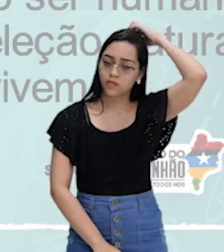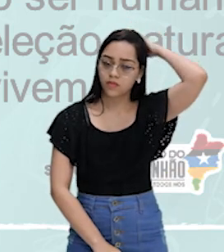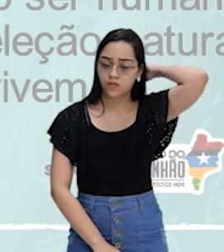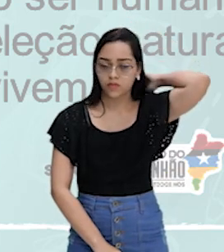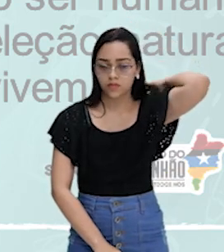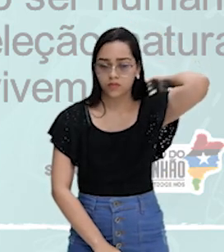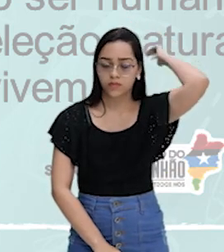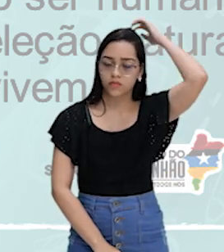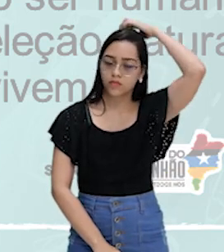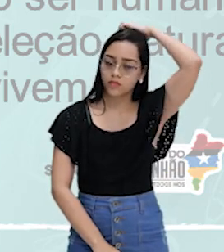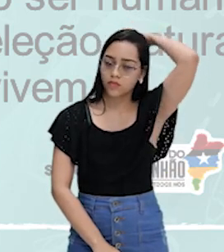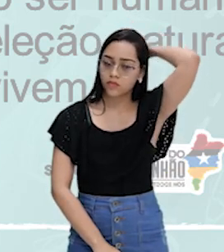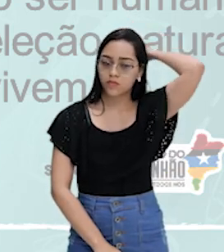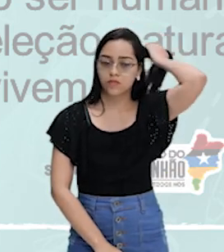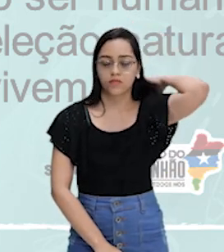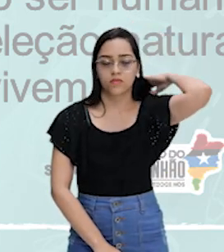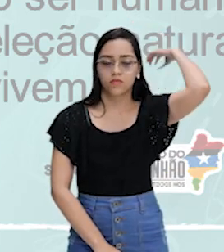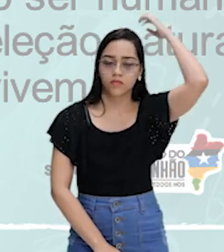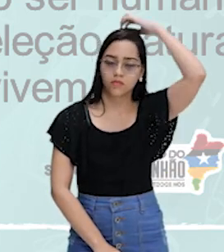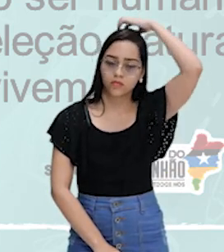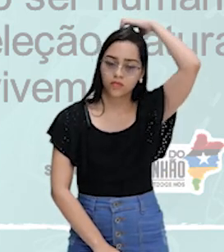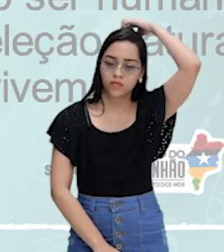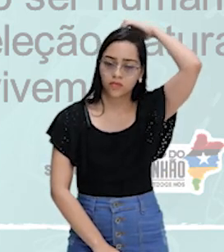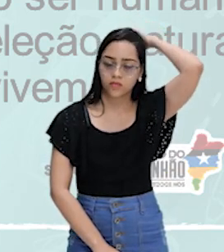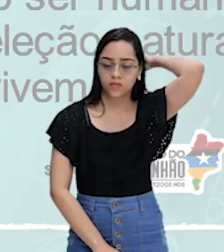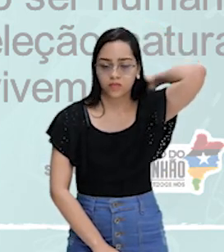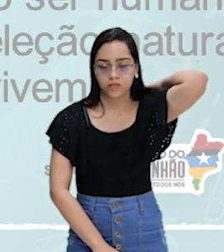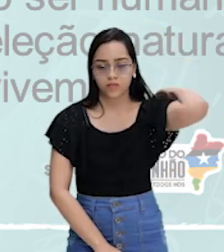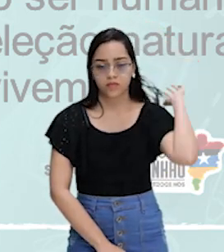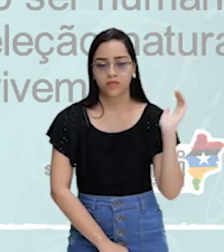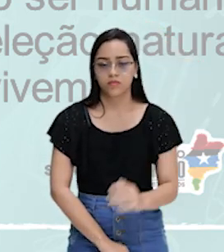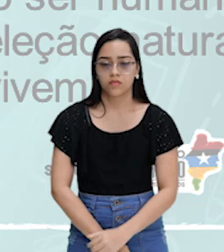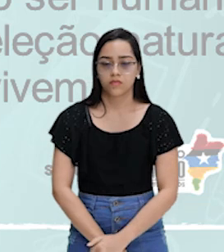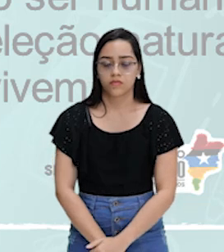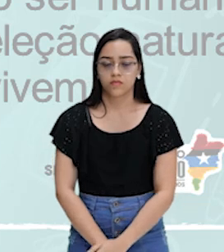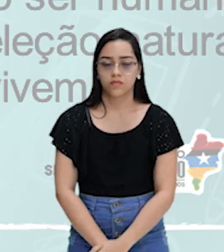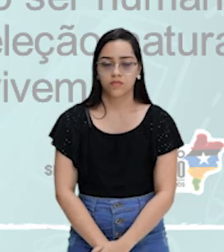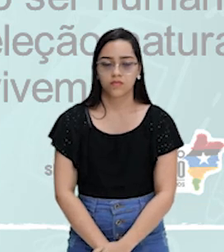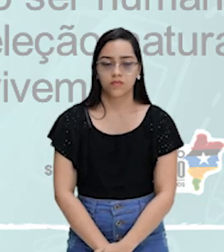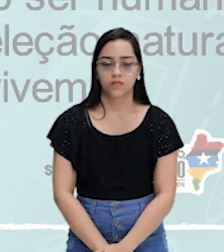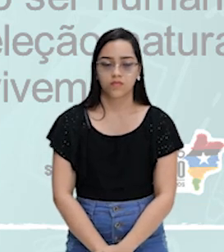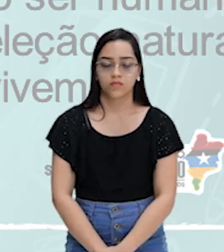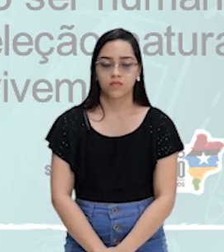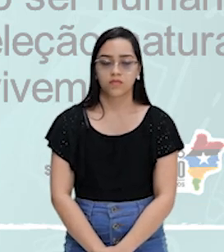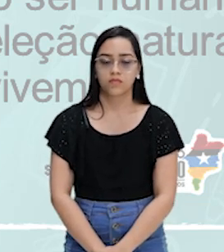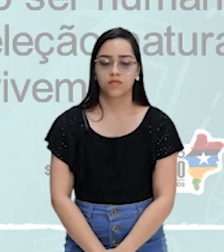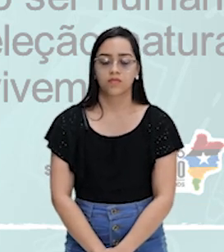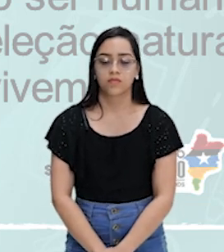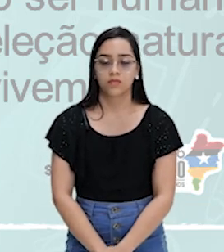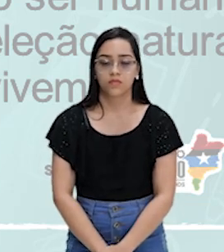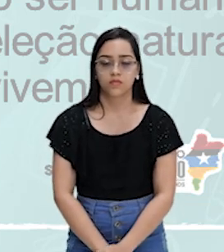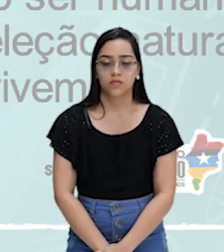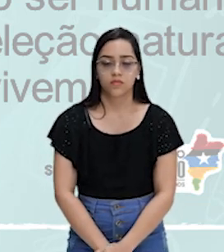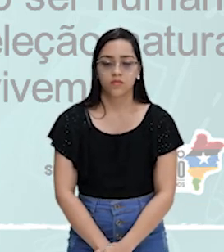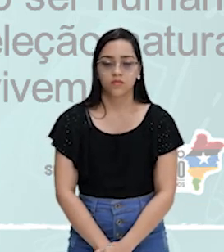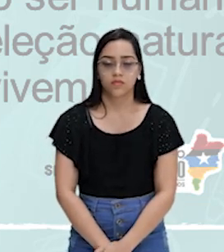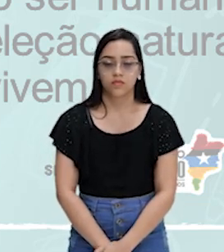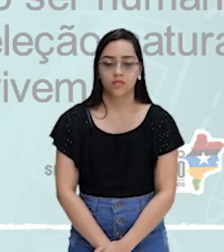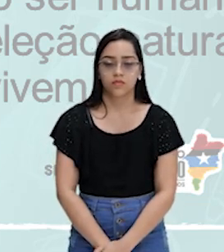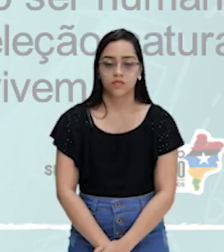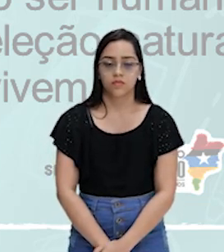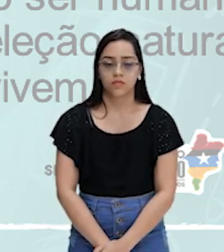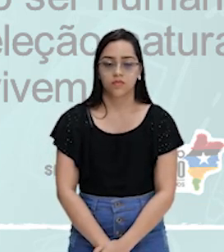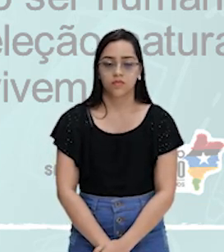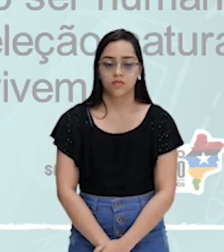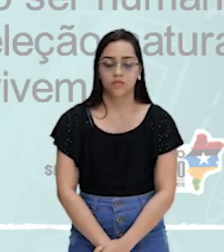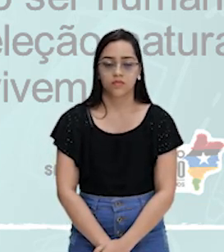livro, como eu já falei, A Origem das Espécies, em que ele afirmava serem os seres humanos resultado de um longo processo evolutivo e não da